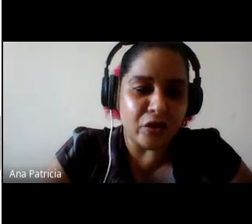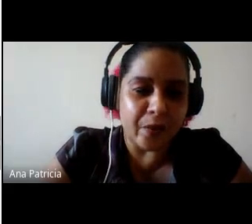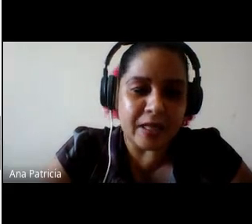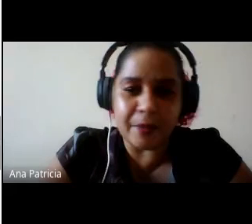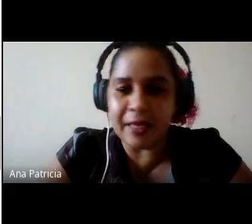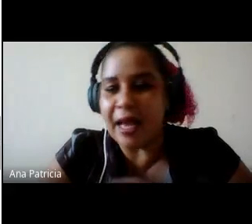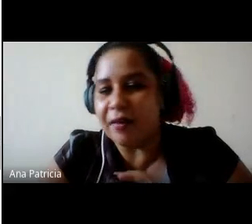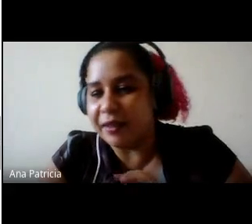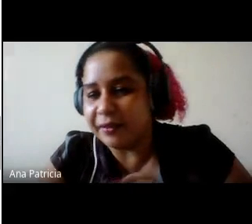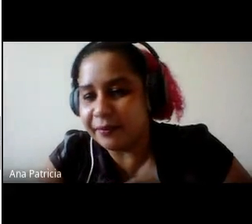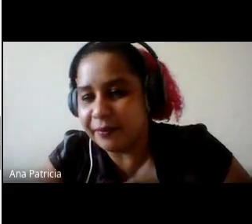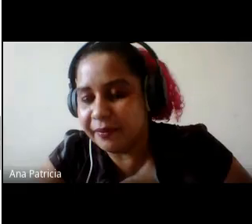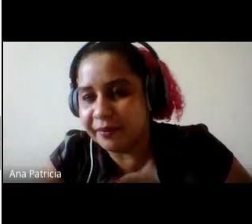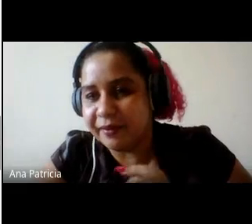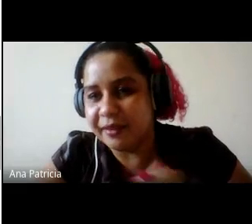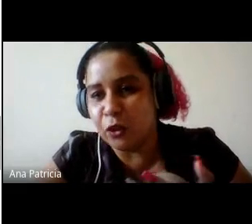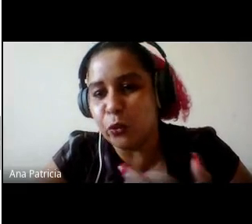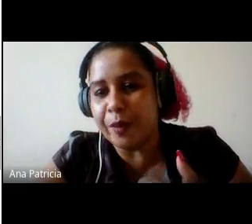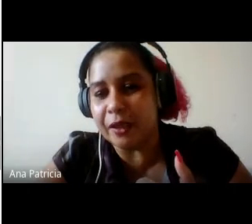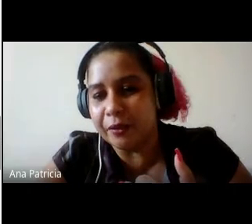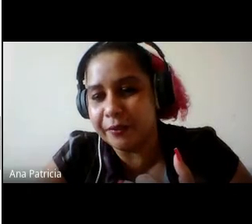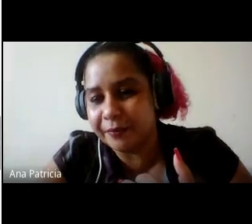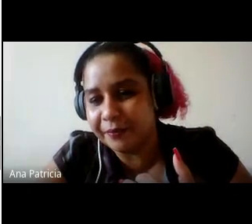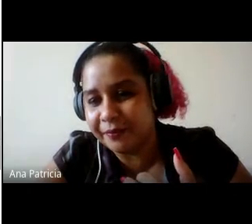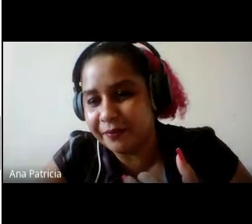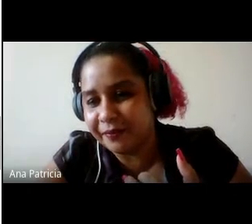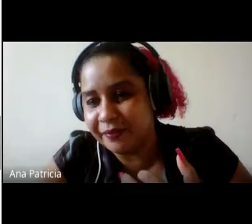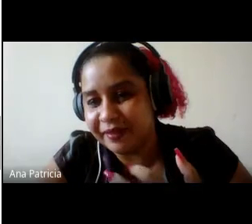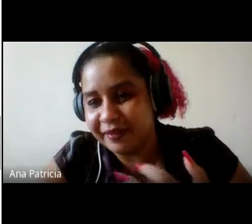e não estão participando da aula. Estão dormindo.